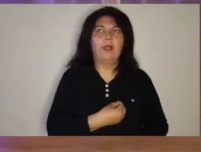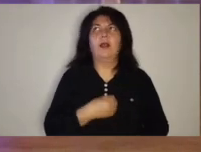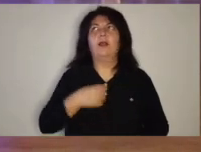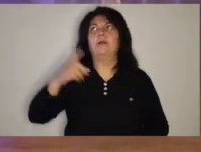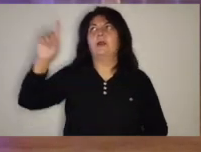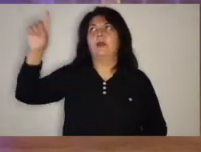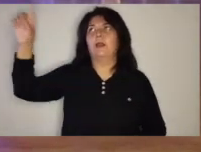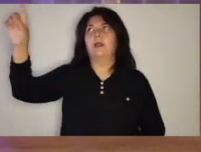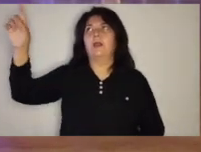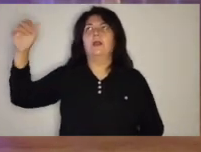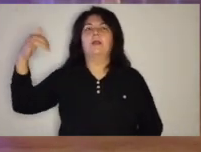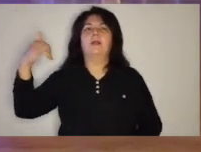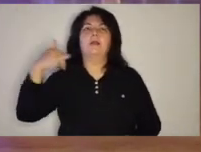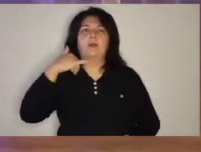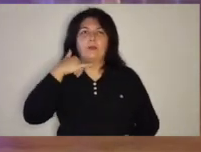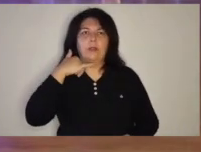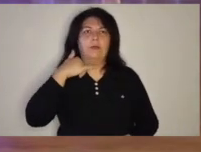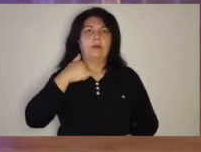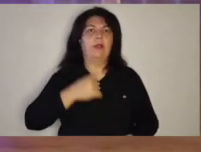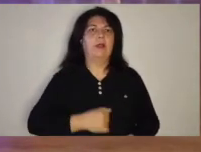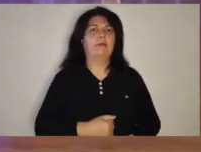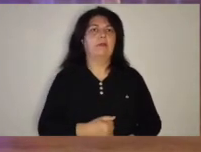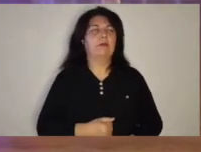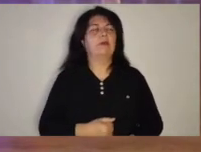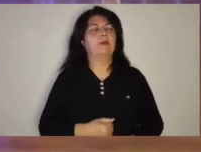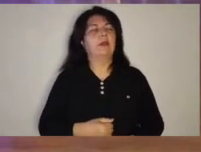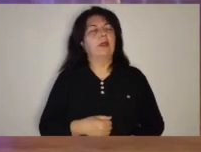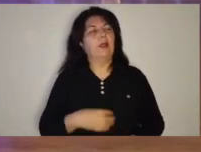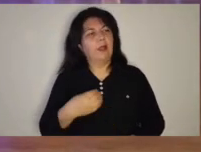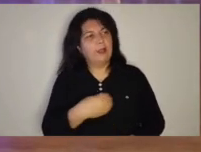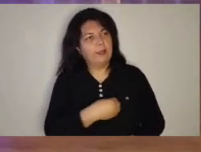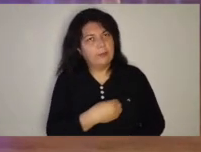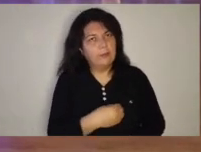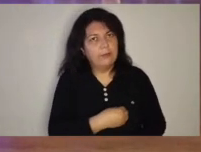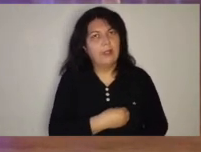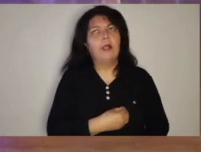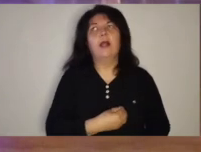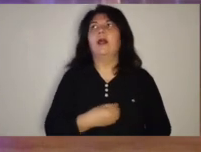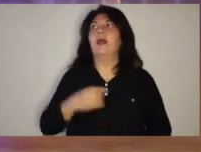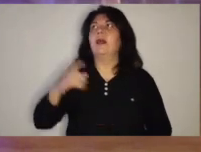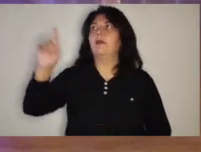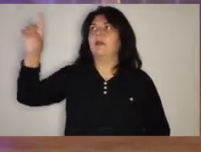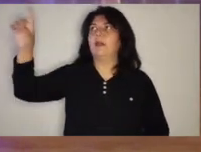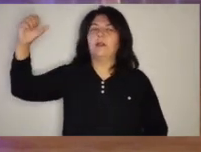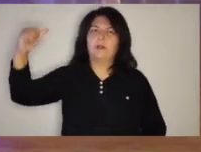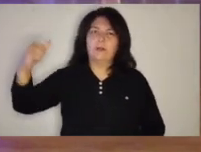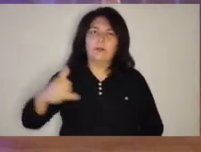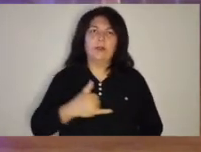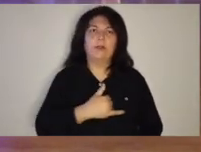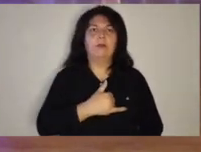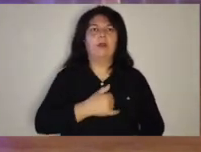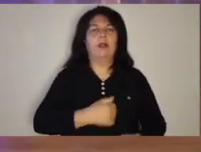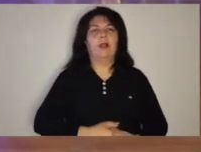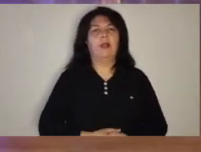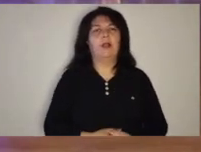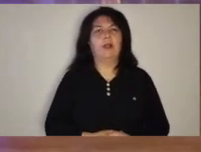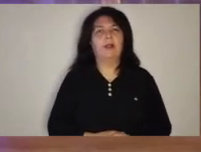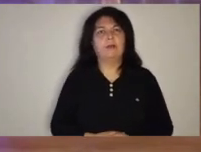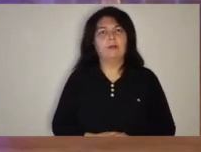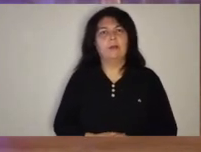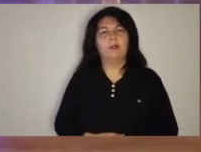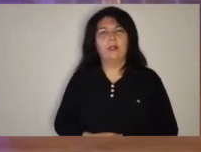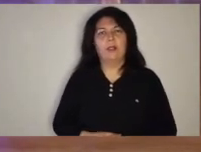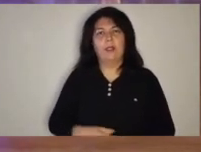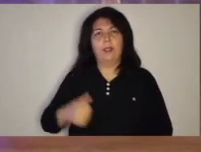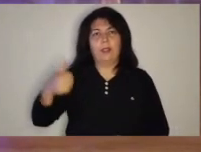tudo bem, pecava, Deus livrava, E Samuel, irmãos, foi um dos últimos foi o último juiz de